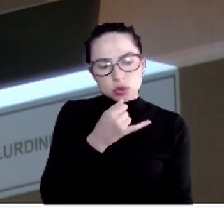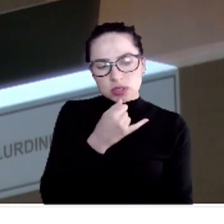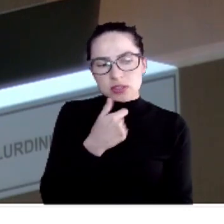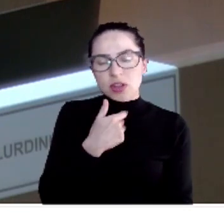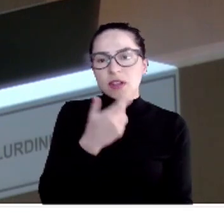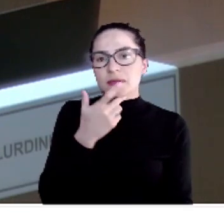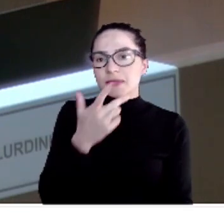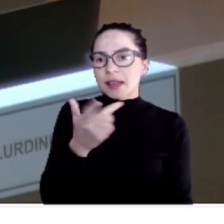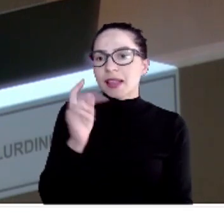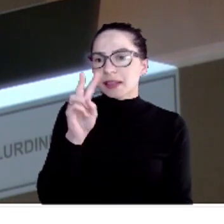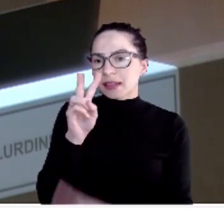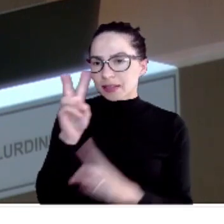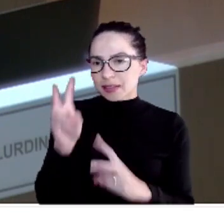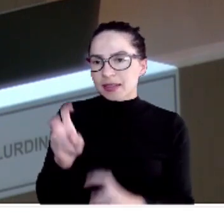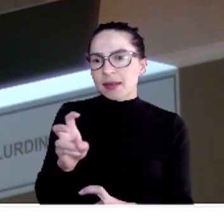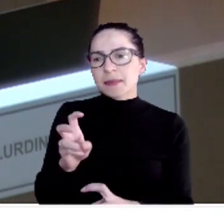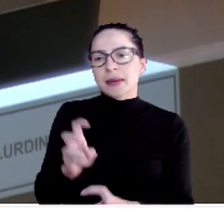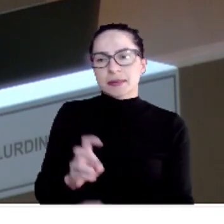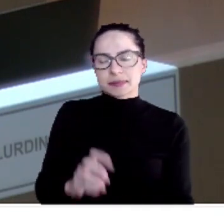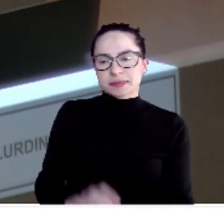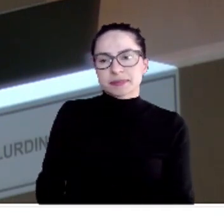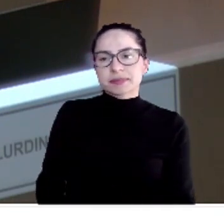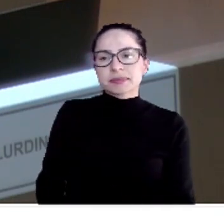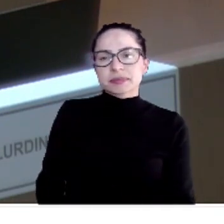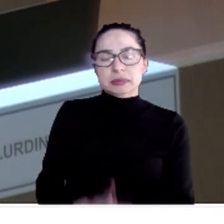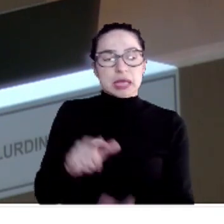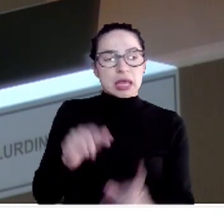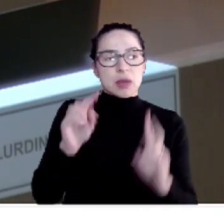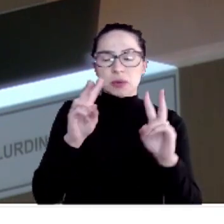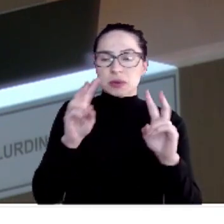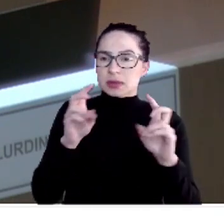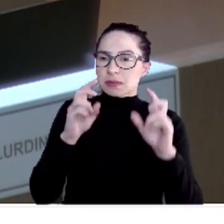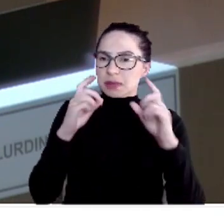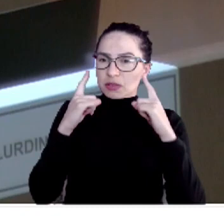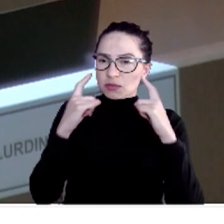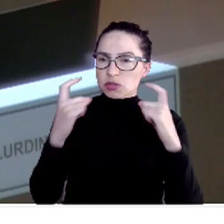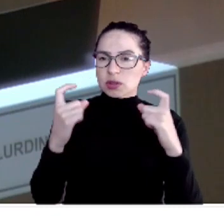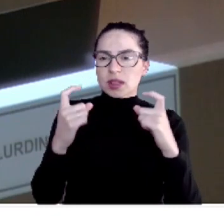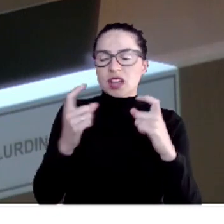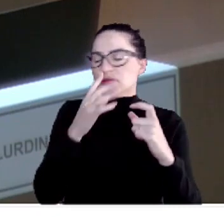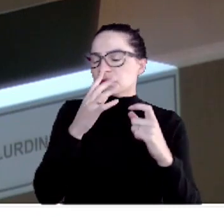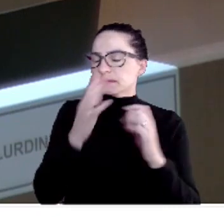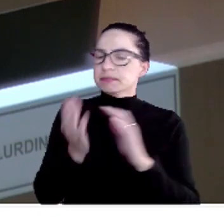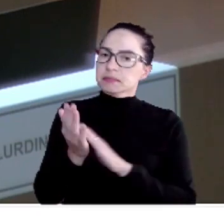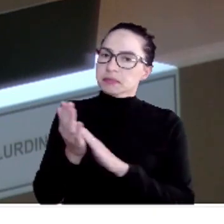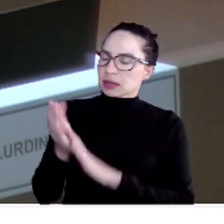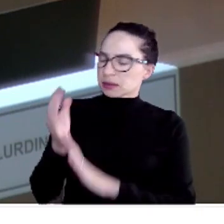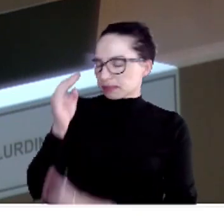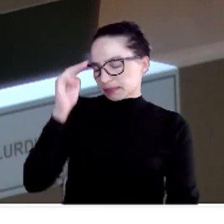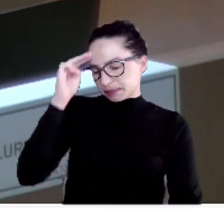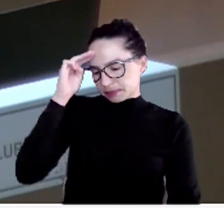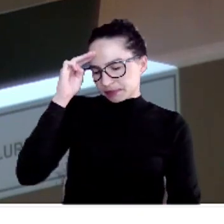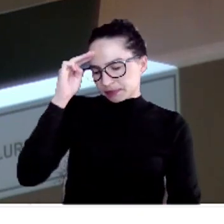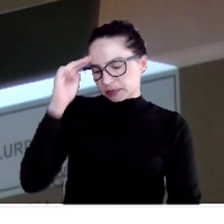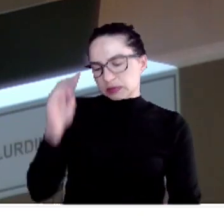isso, né? Sobre esse tipo de violência. Então, parabéns, Marcelo Tide, espero